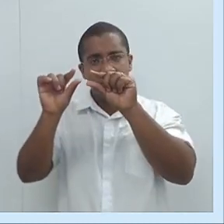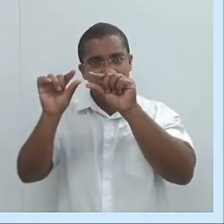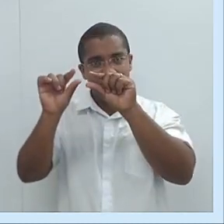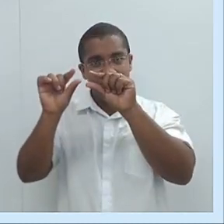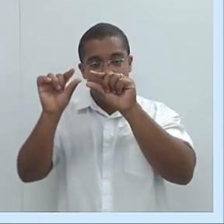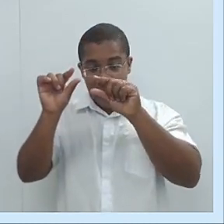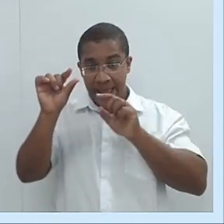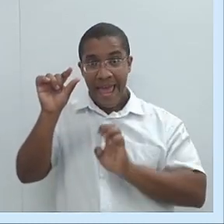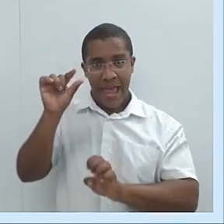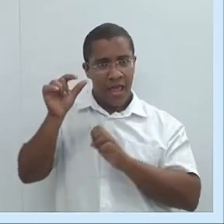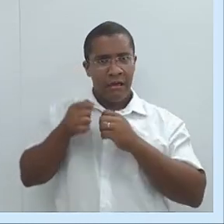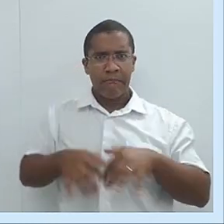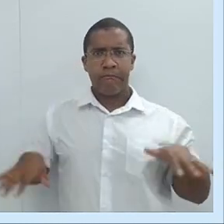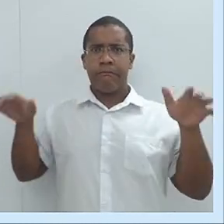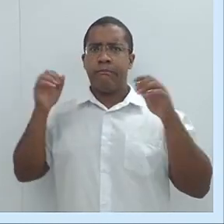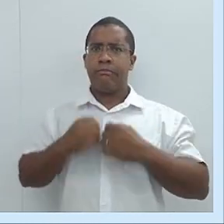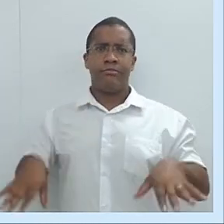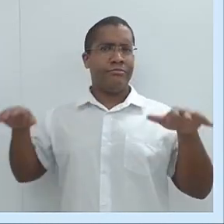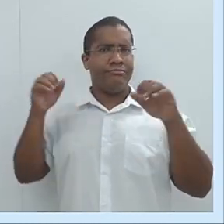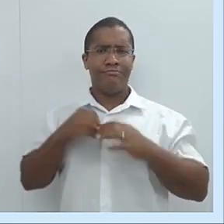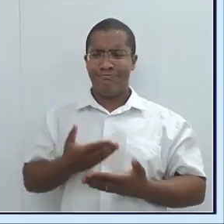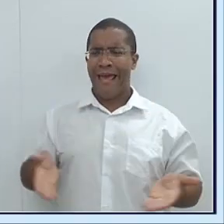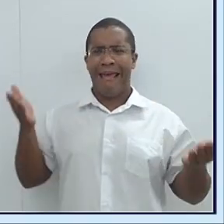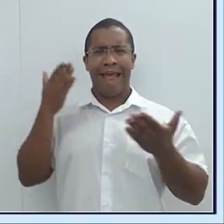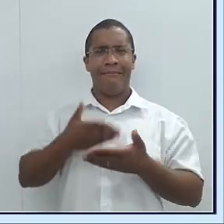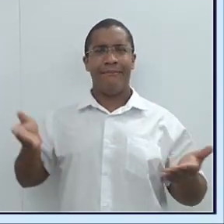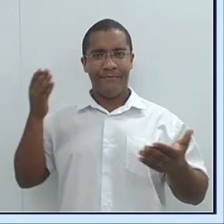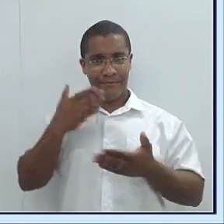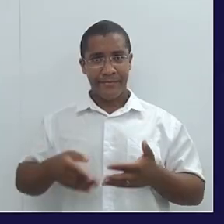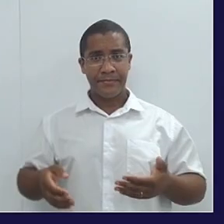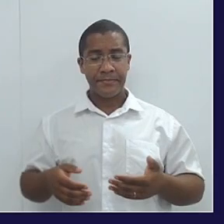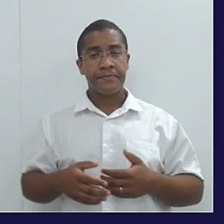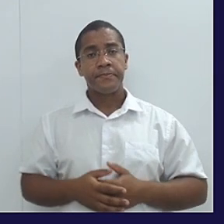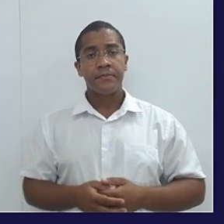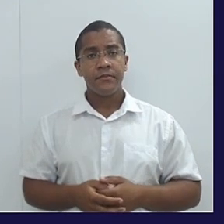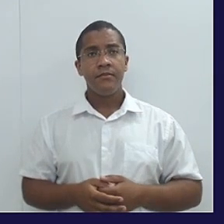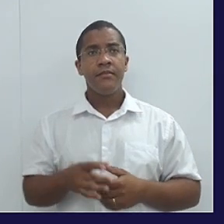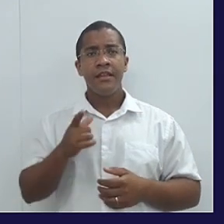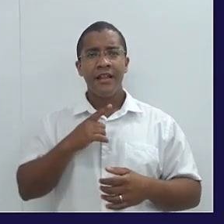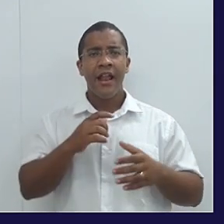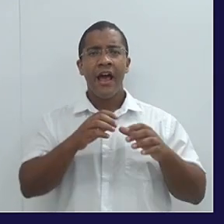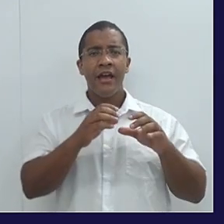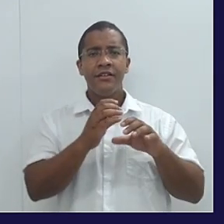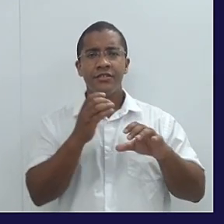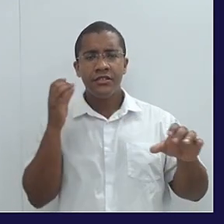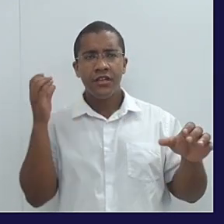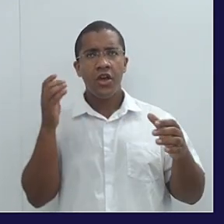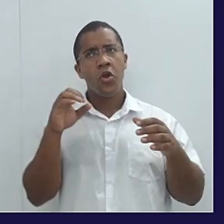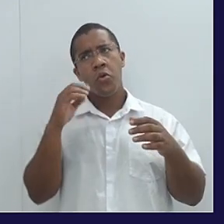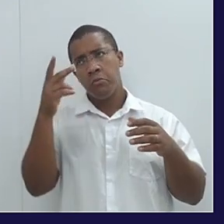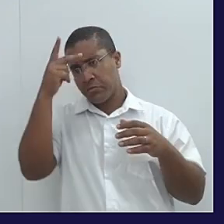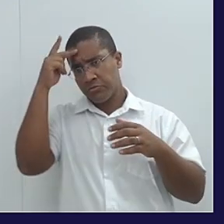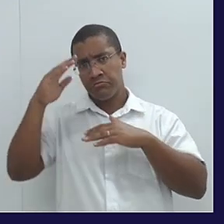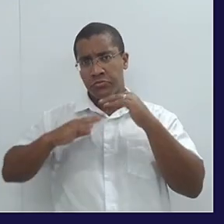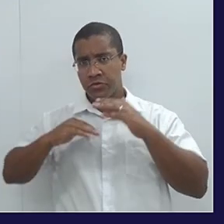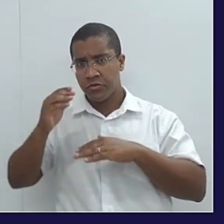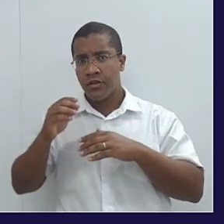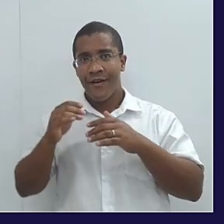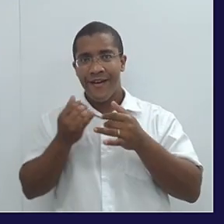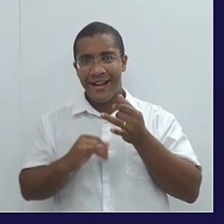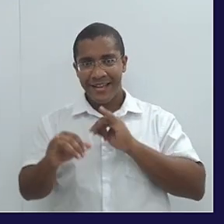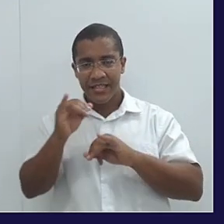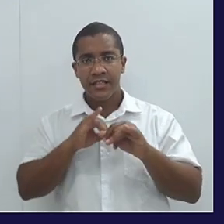energia do que o nível E, que vai gastar mais energia. Segundo, assim, o engenheiro eletricista,